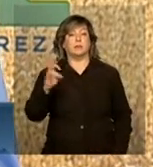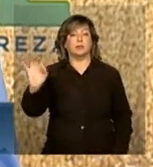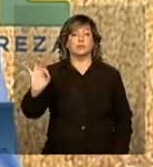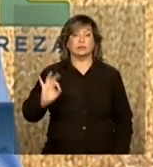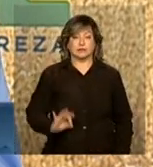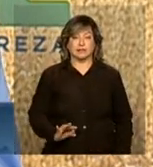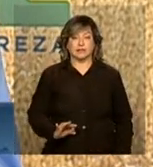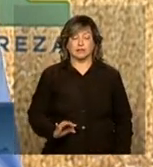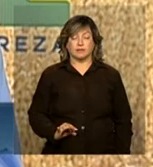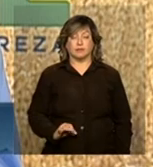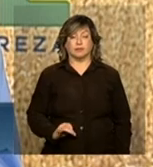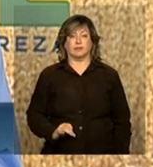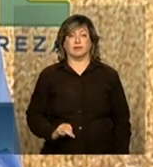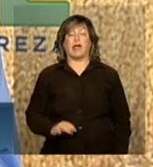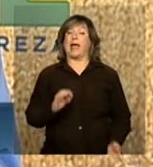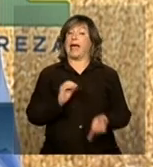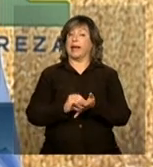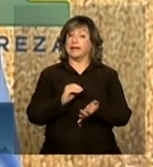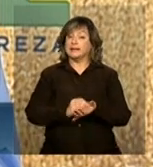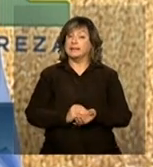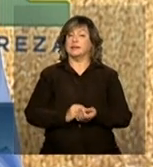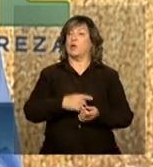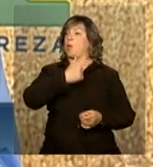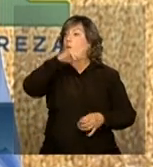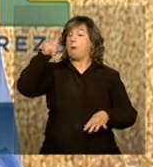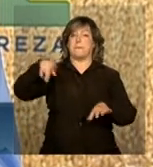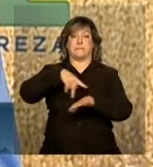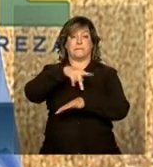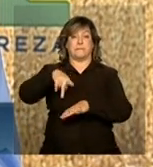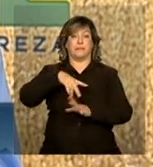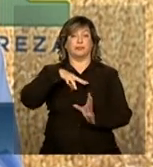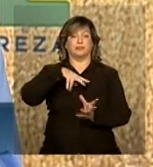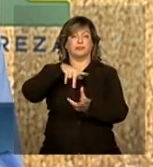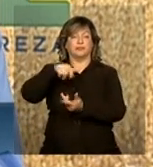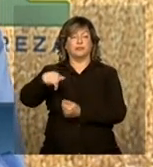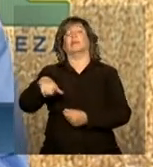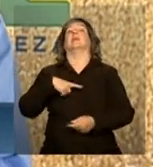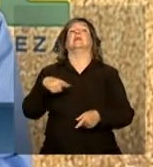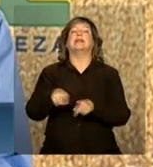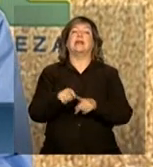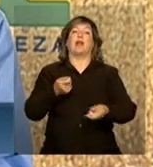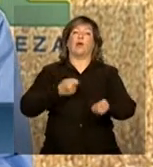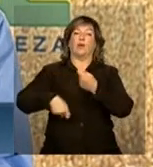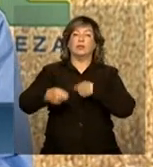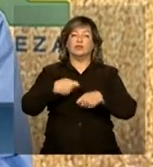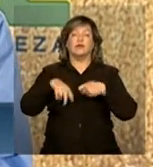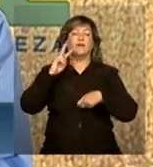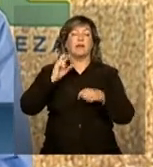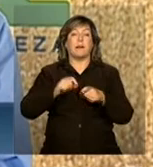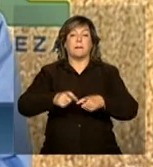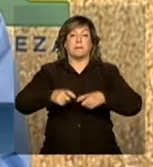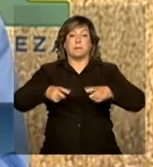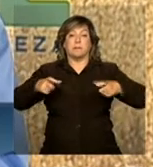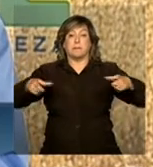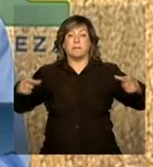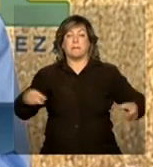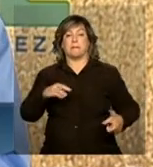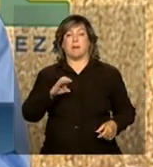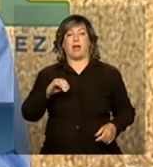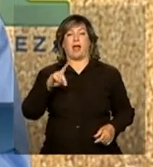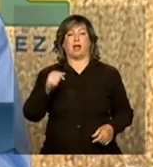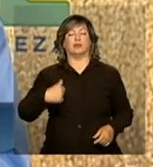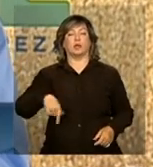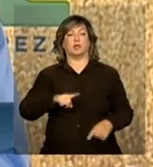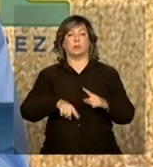27,5%. Ainda no cenário internacional, senhor presidente, destaco também as negociações visando a ampliação dos mercados aos nossos